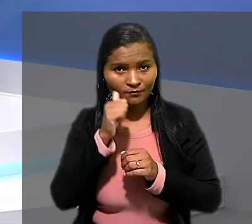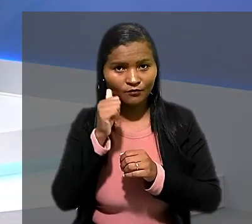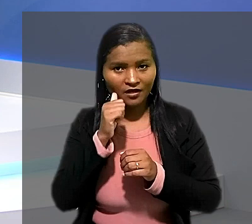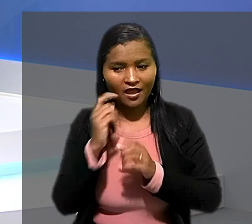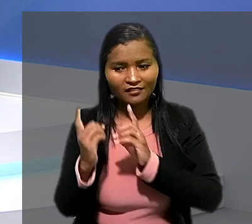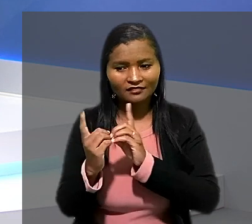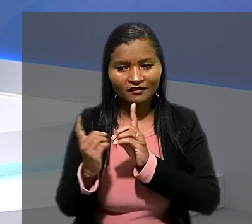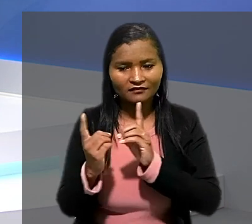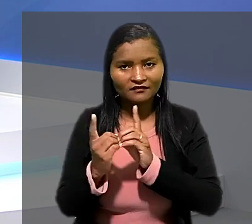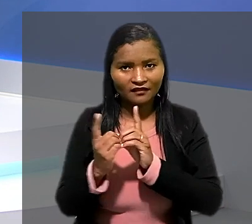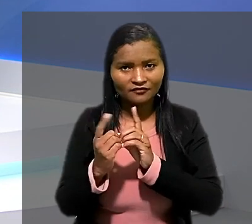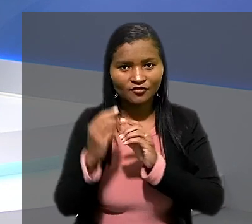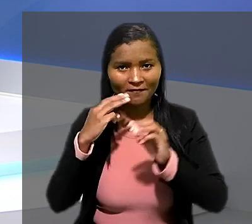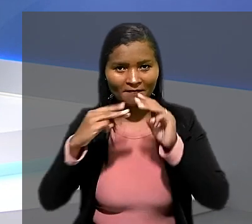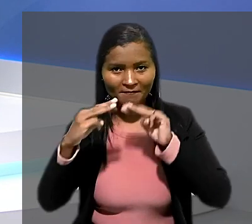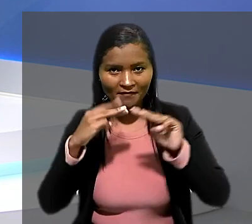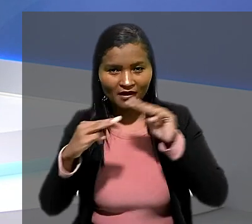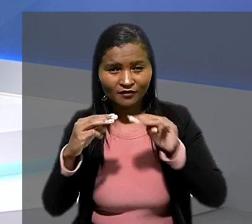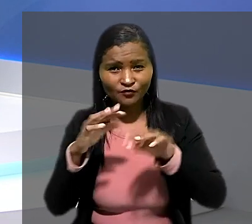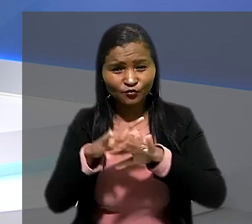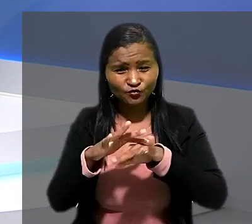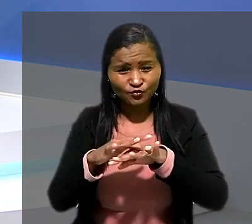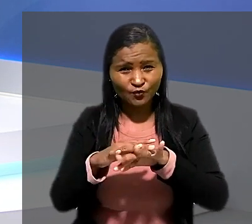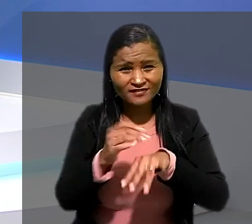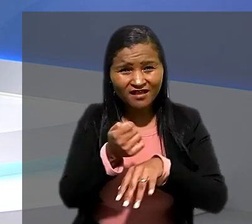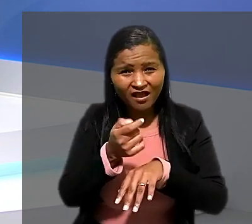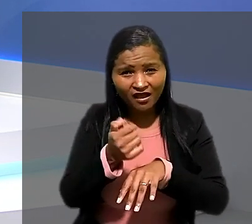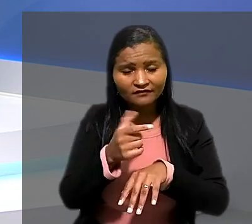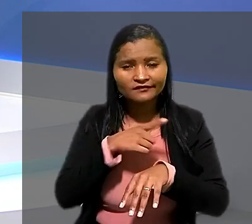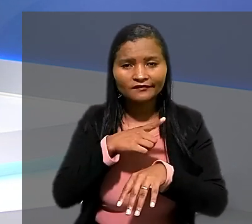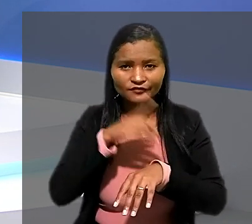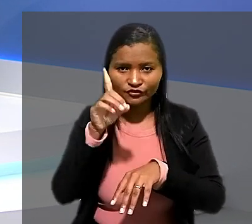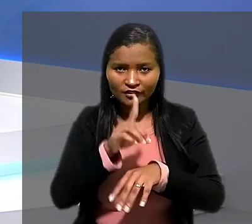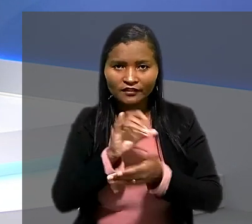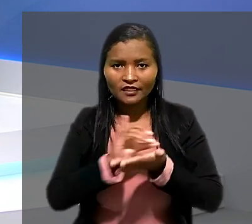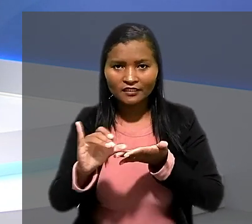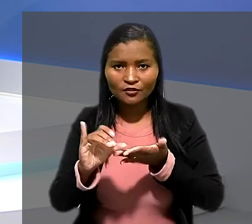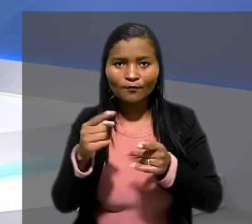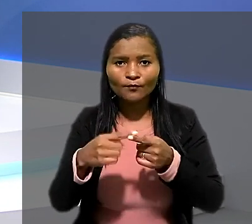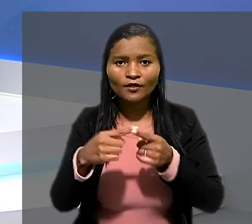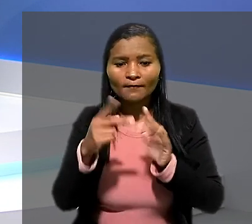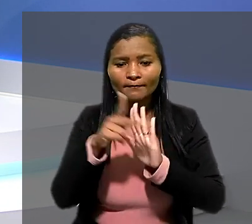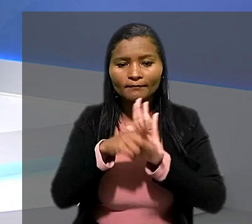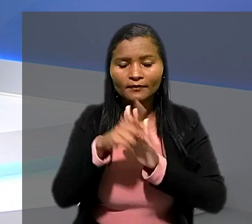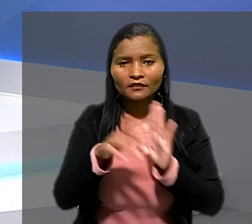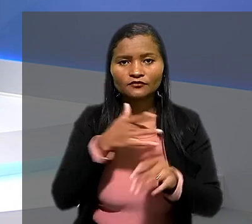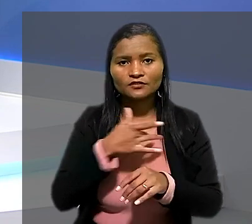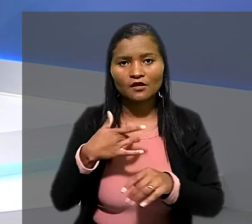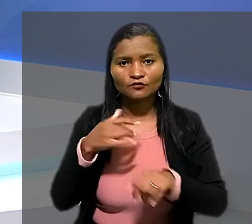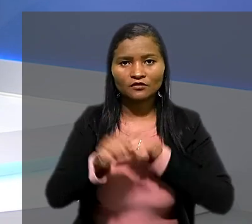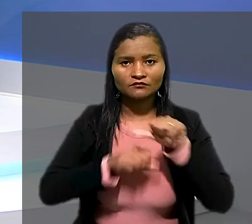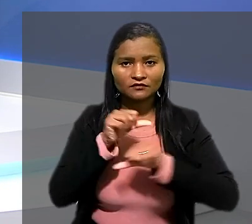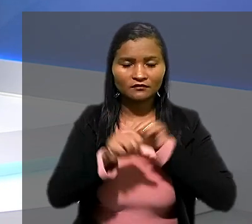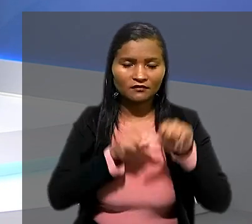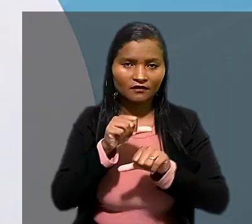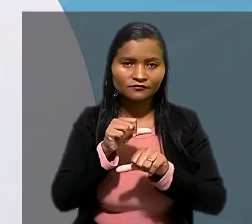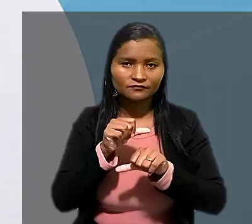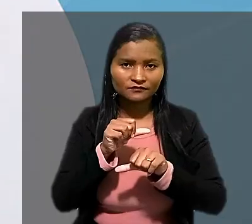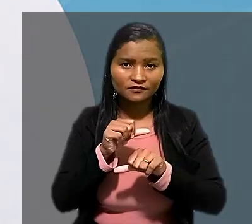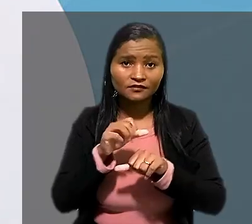Uma atendente de telemarketing com doença rara obteve direito à indenização por ter tido o plano de saúde